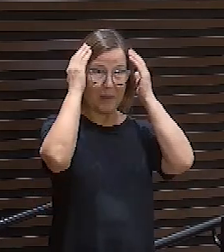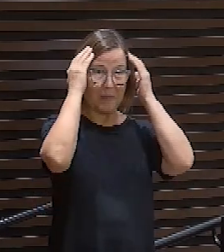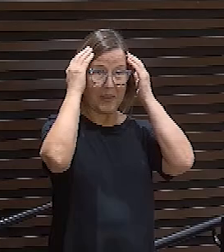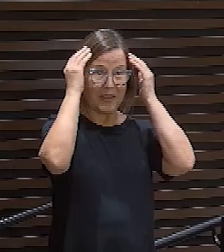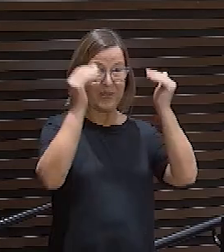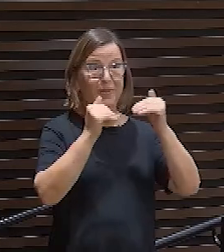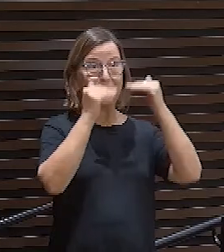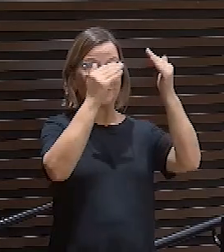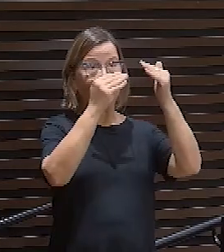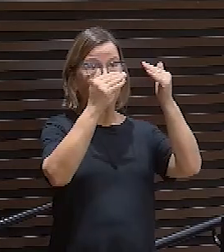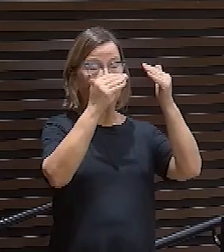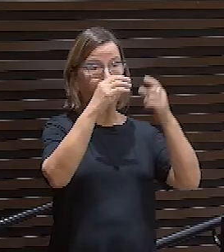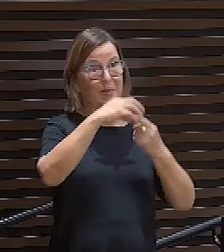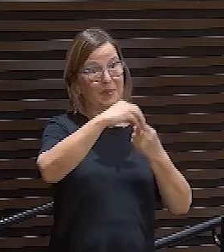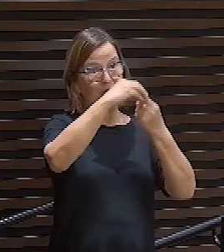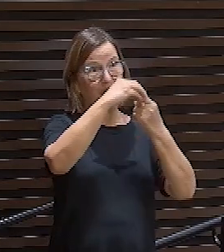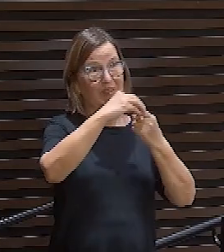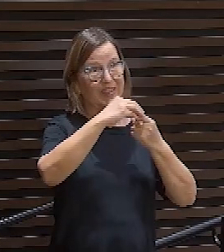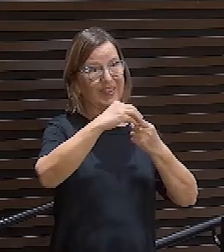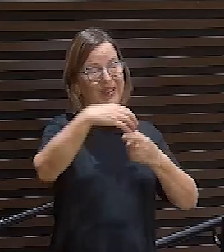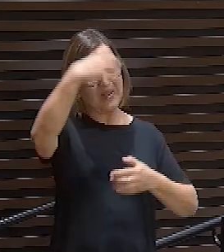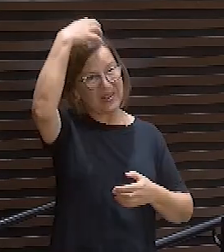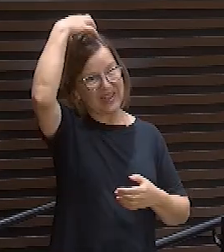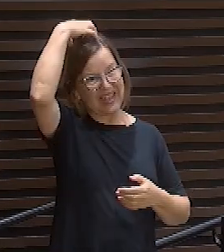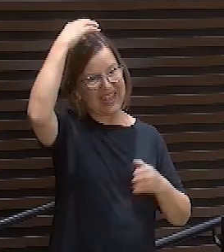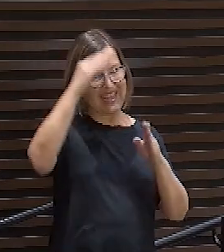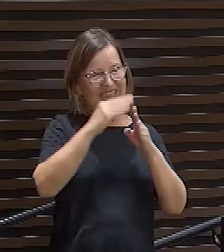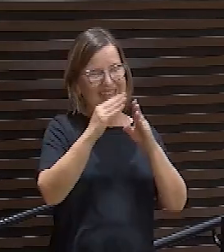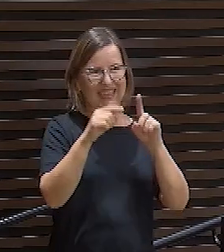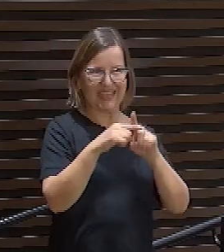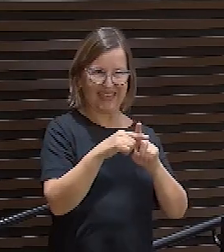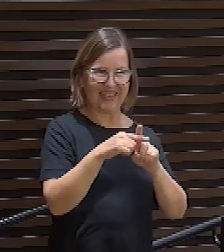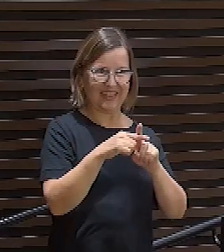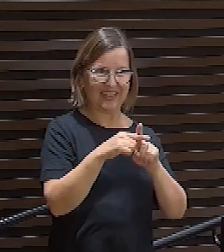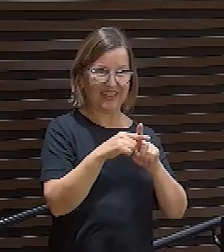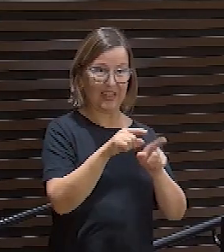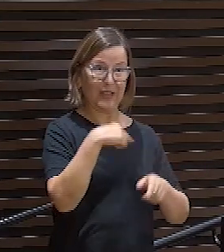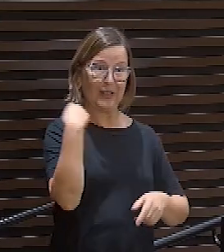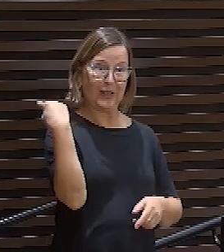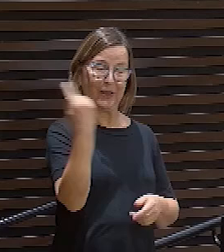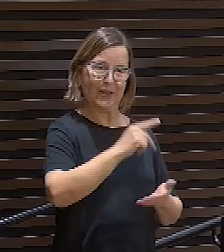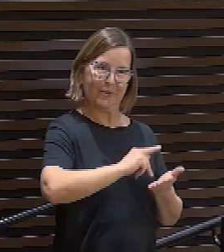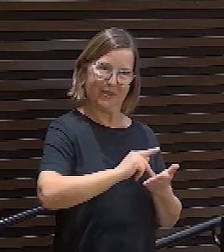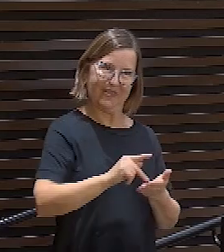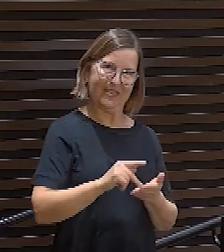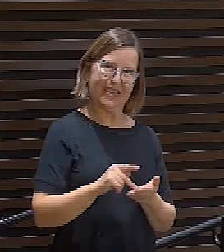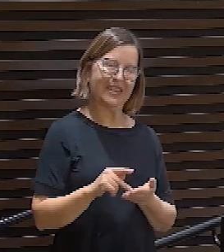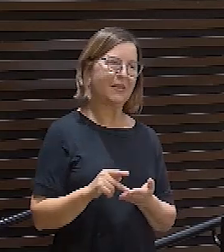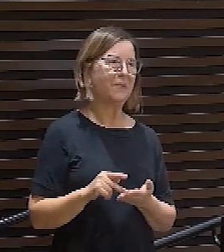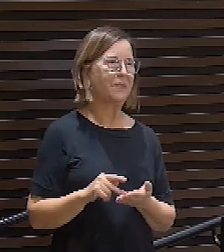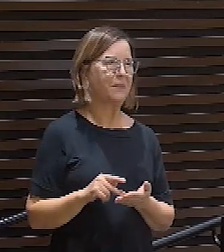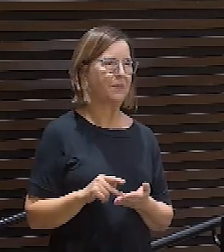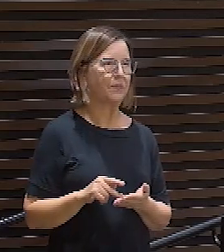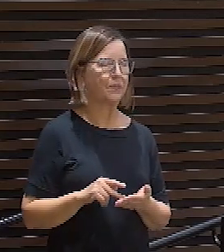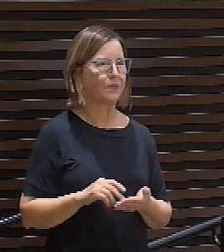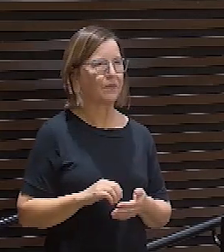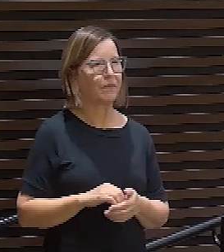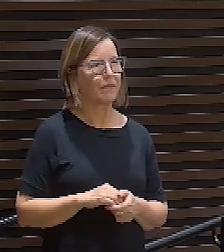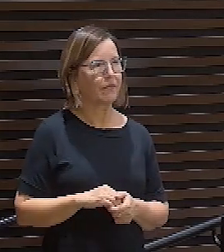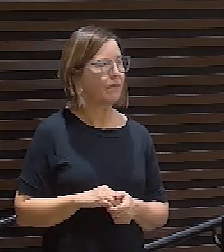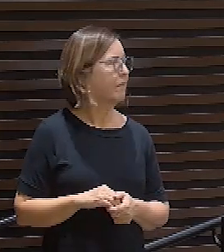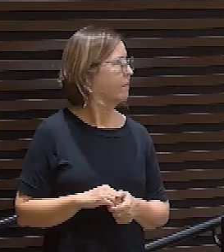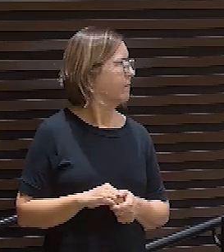da igreja, ele vai purificar. E nós seremos instrumentos dele nessa purificação.